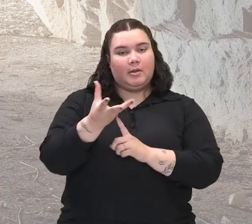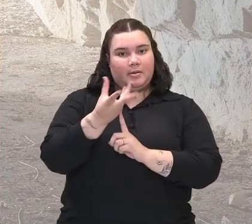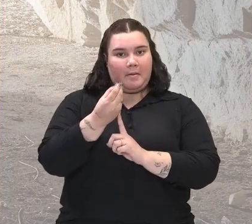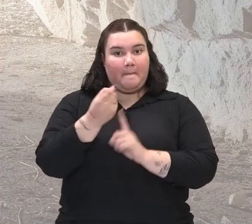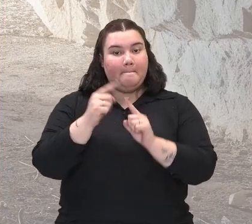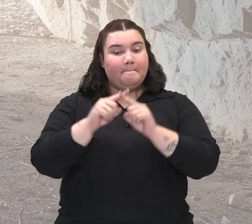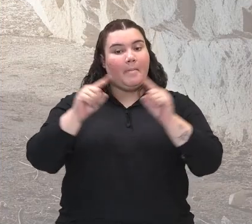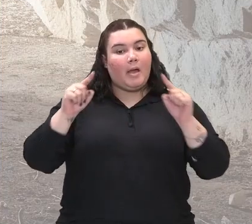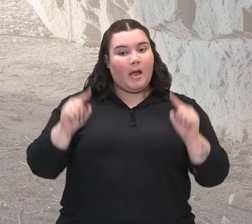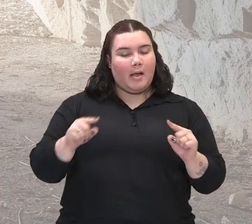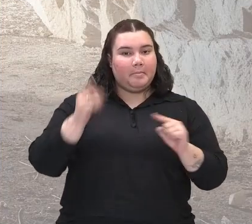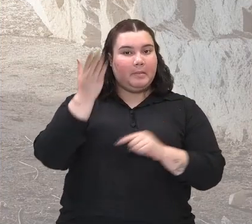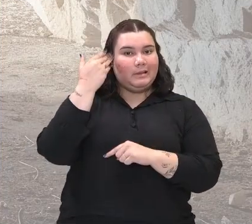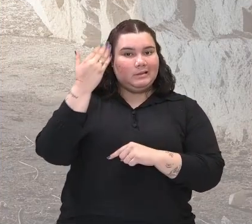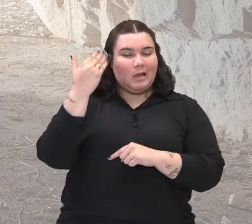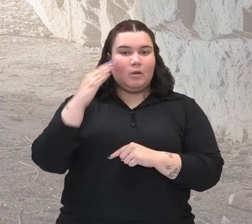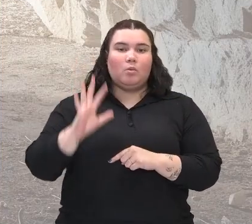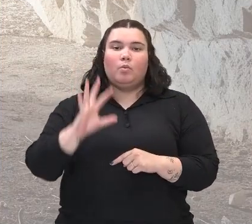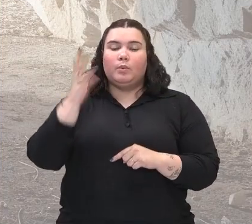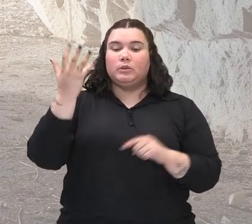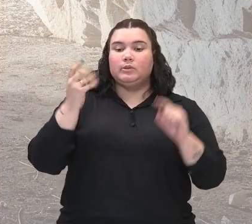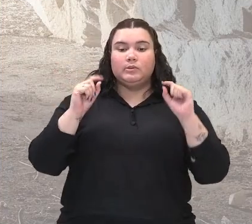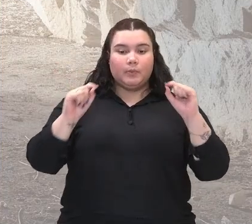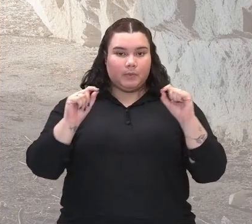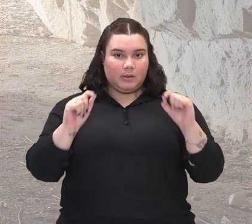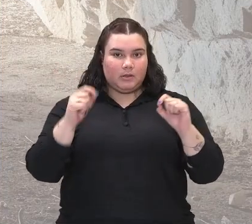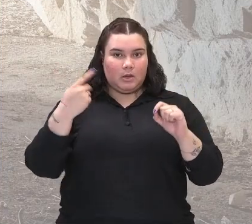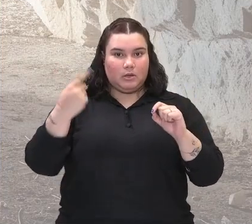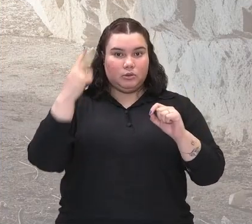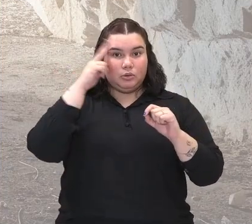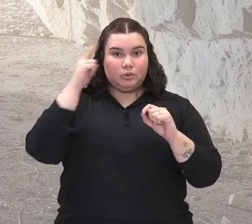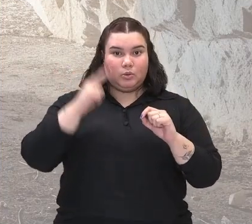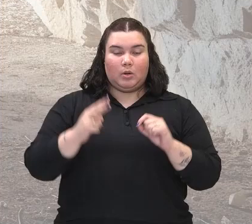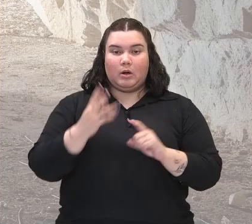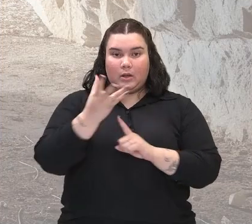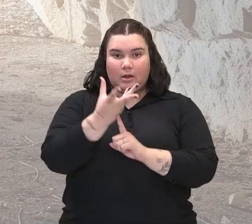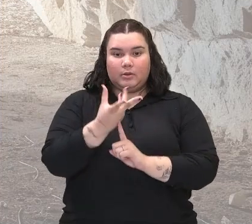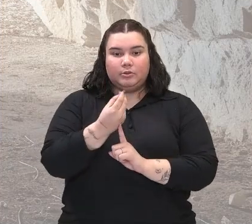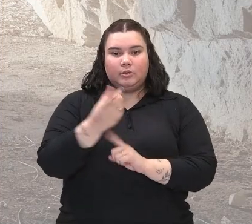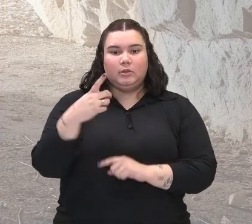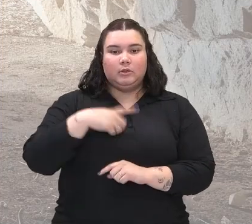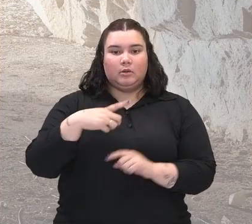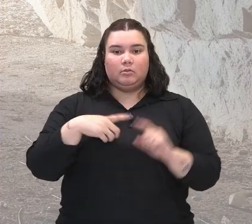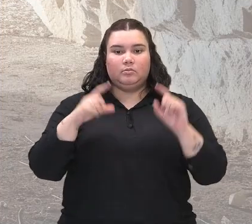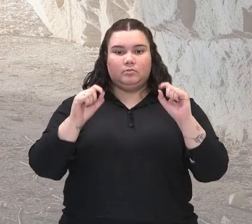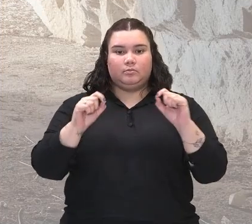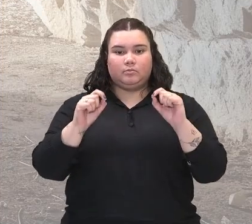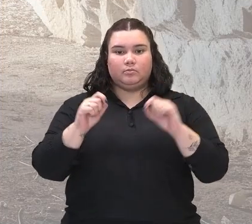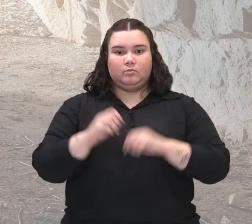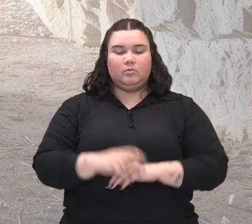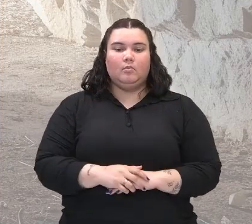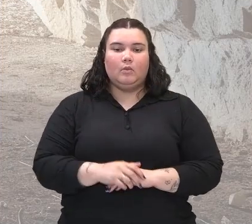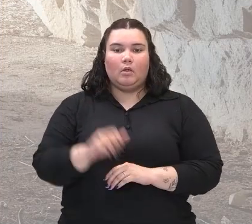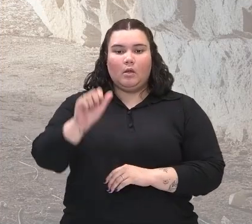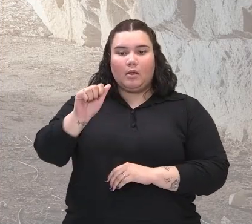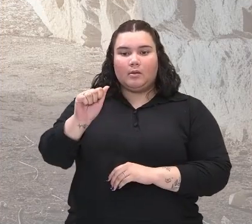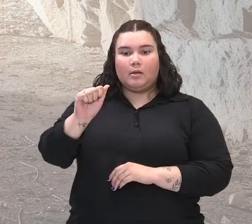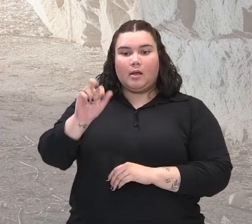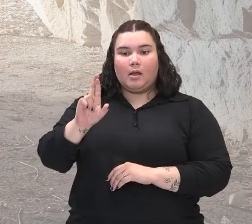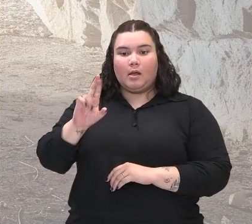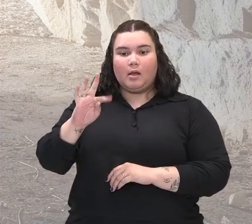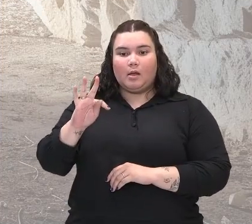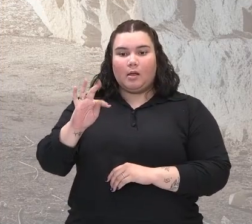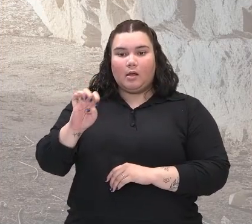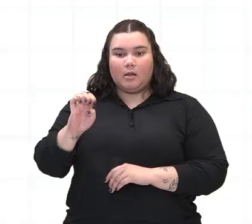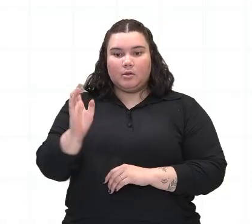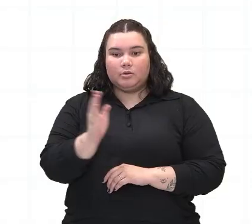acontecia né neste momento da história da arte na pré-história a gente tem um elemento chamado sobre arte rupestre